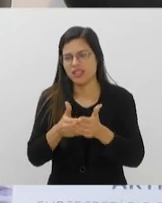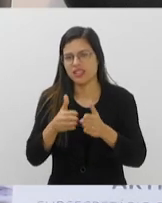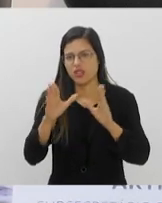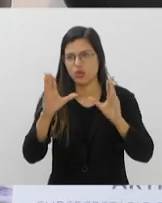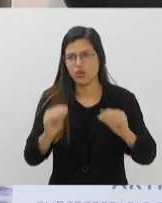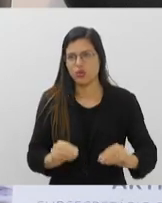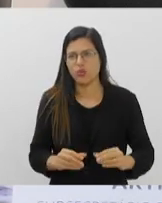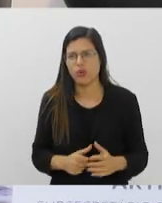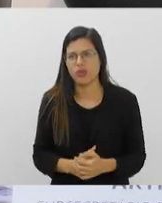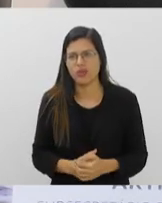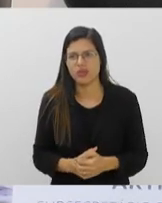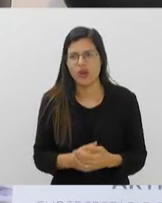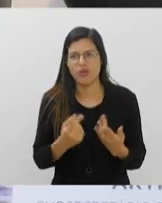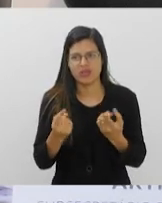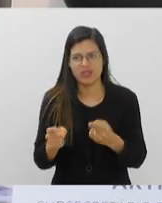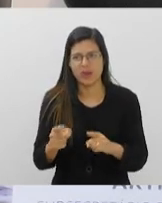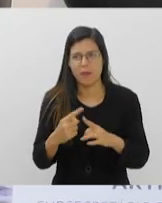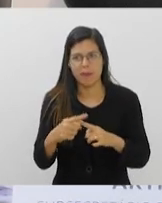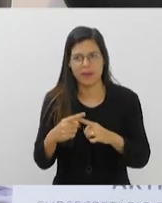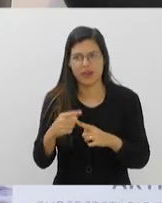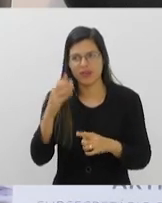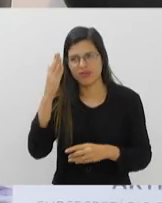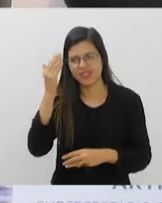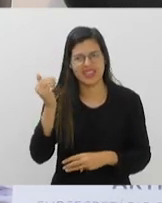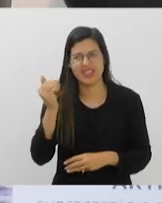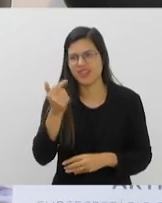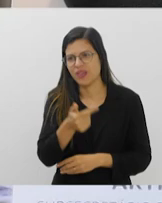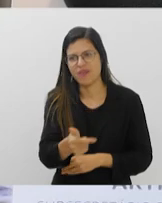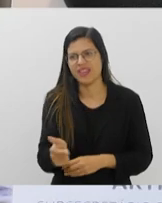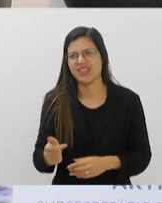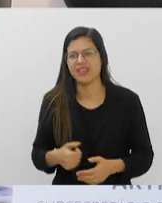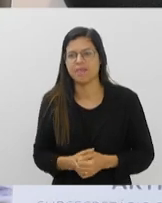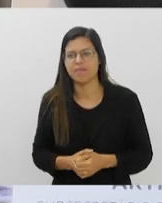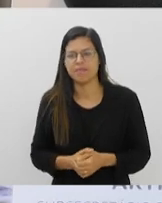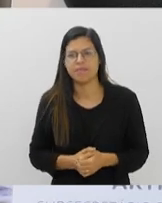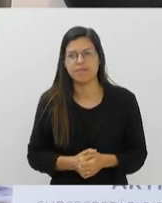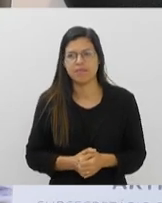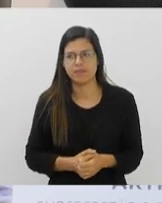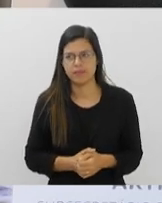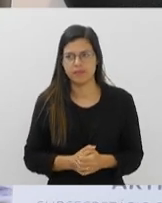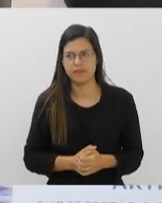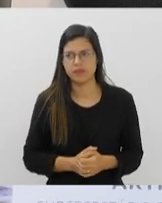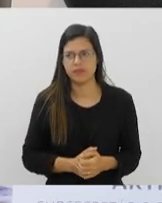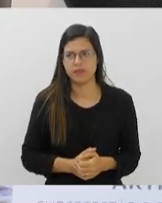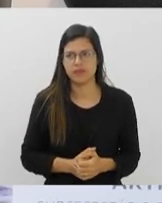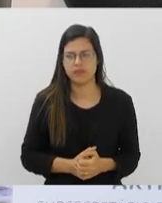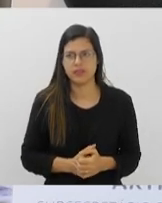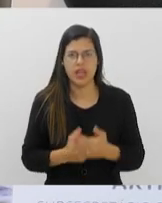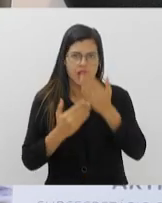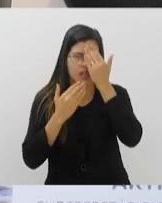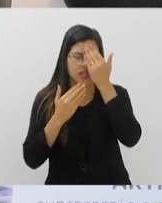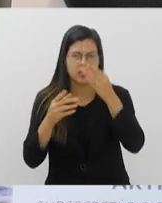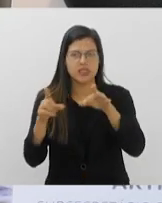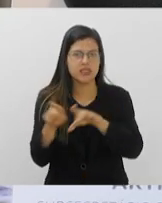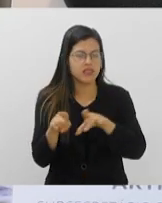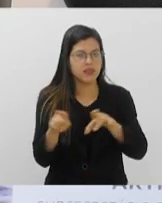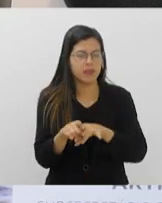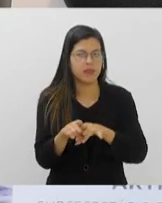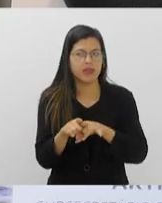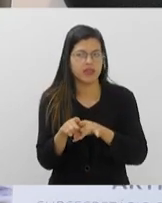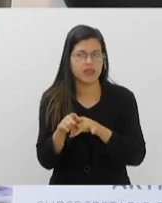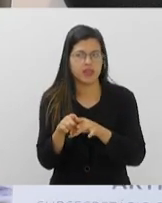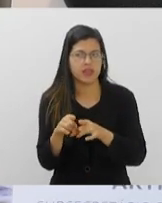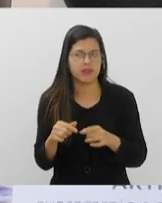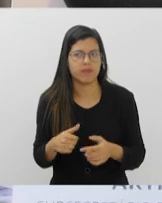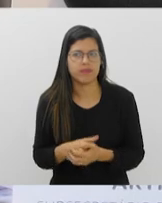assim eu desafio porque eu sei que não terá né não vai ter eh agradecer também eh